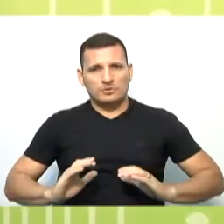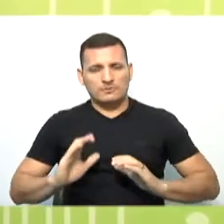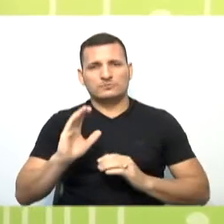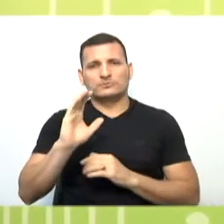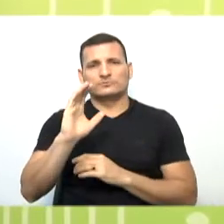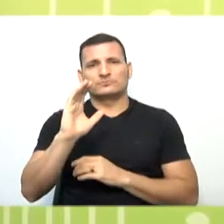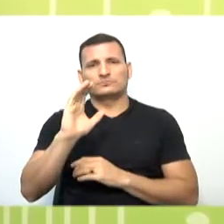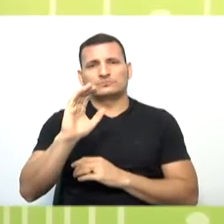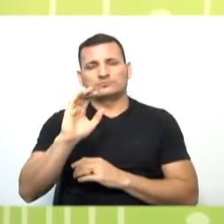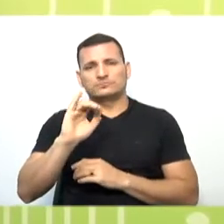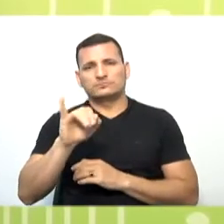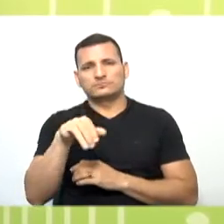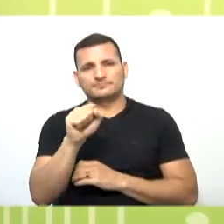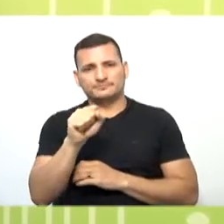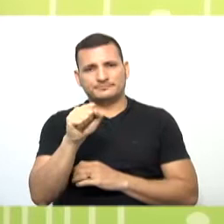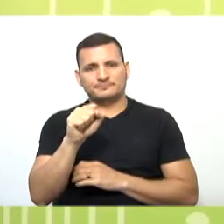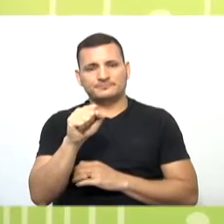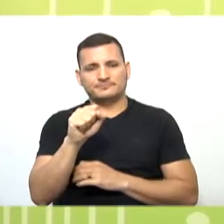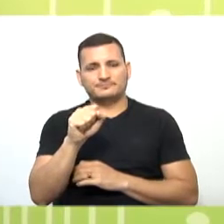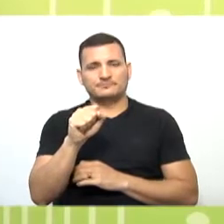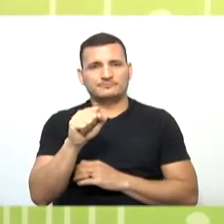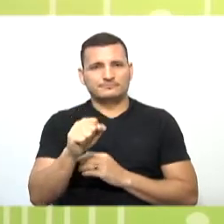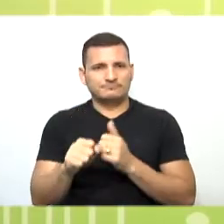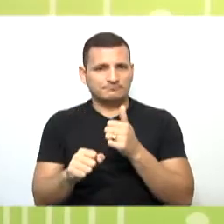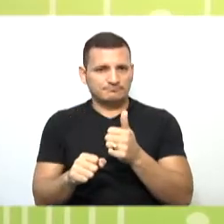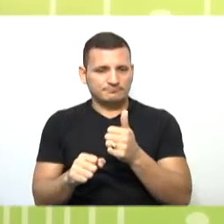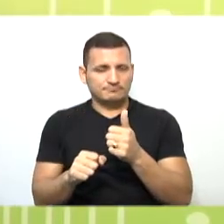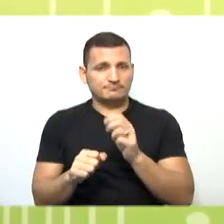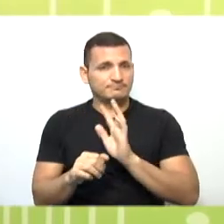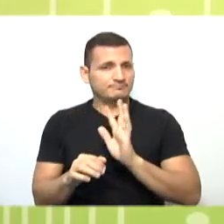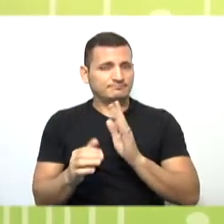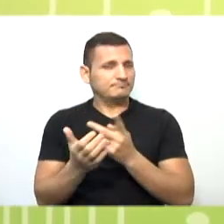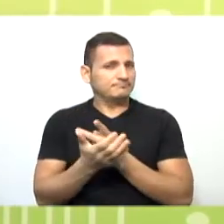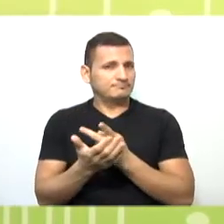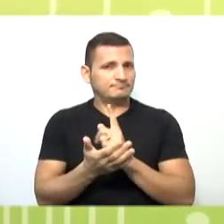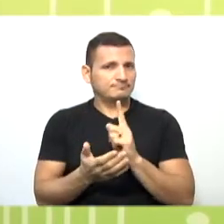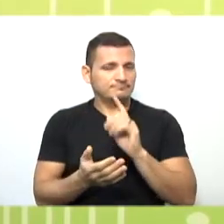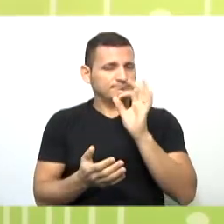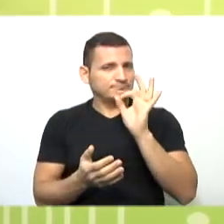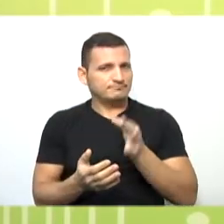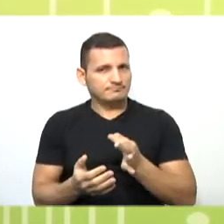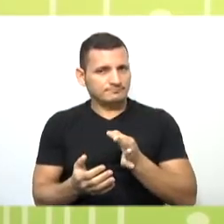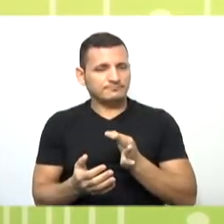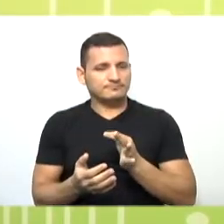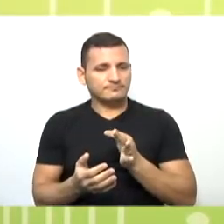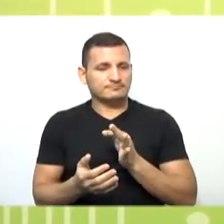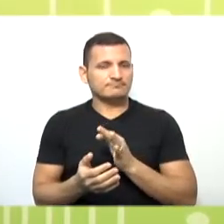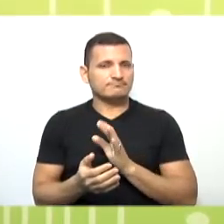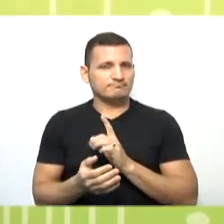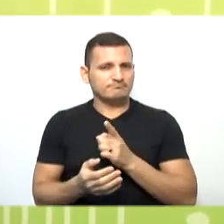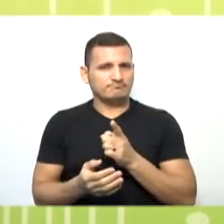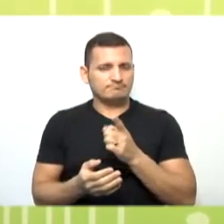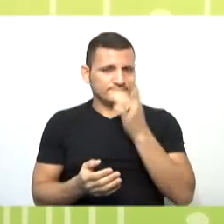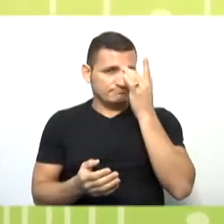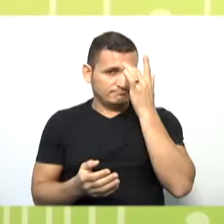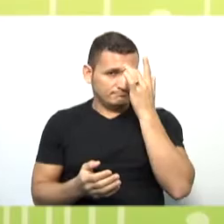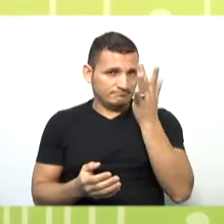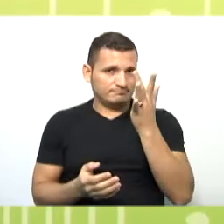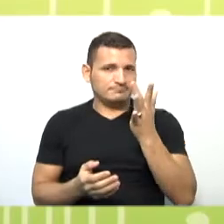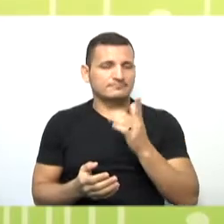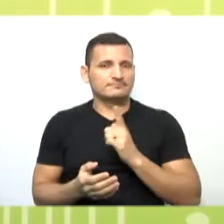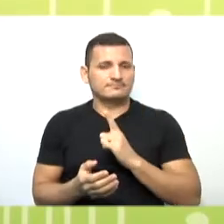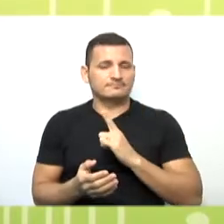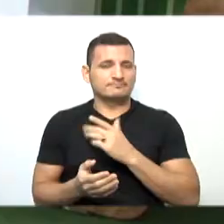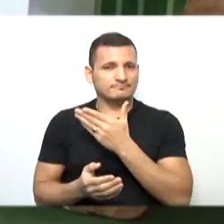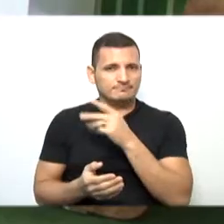com JavaScript, certo? Gente, não vai errar, certeza. Essa daí tá no papo já,